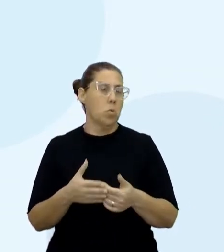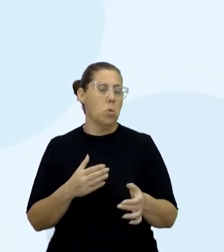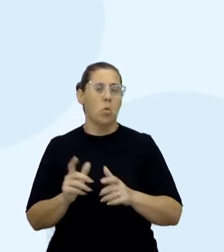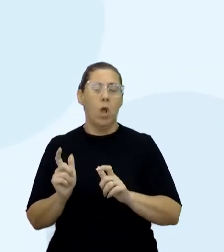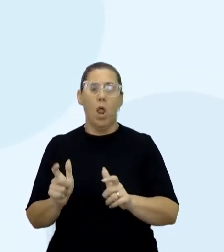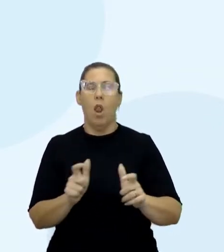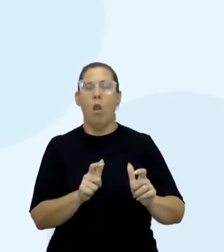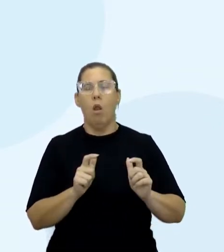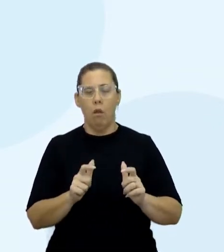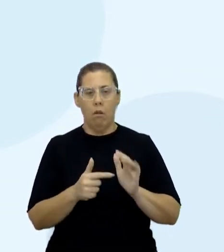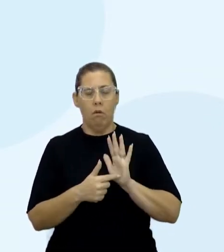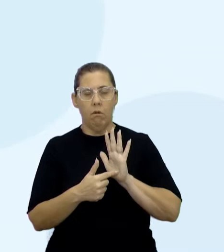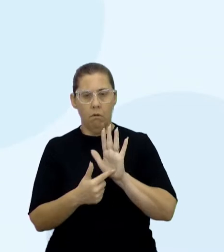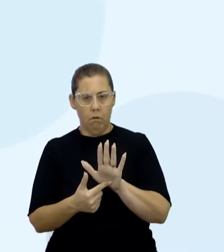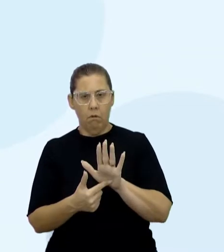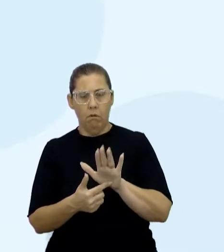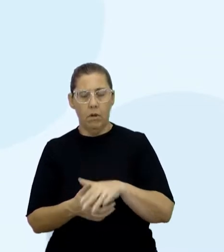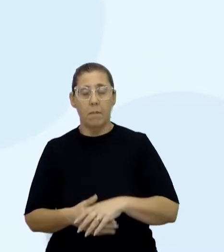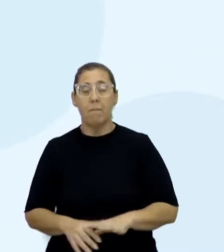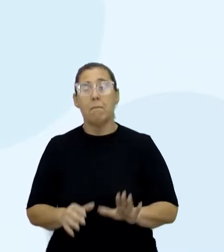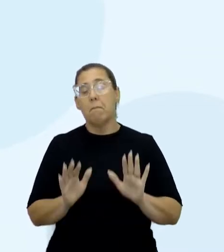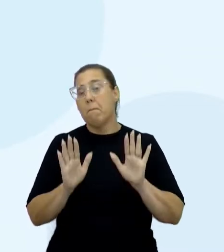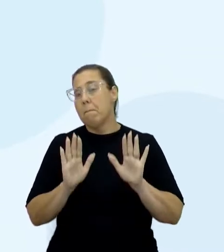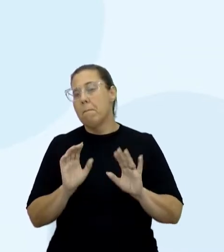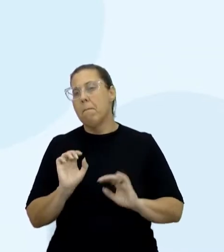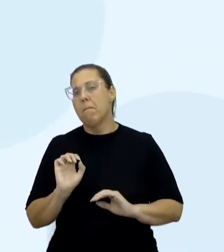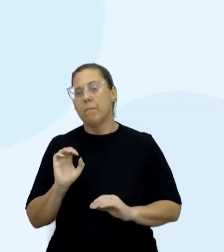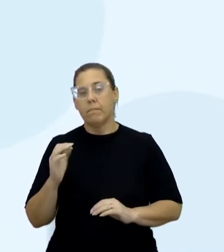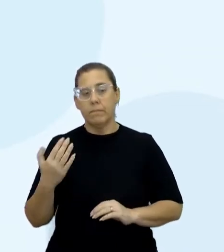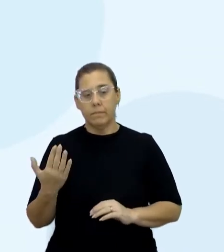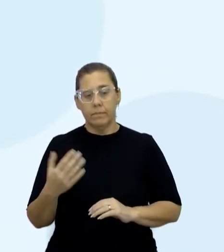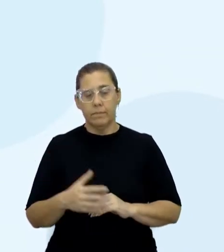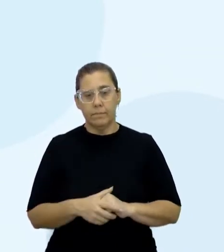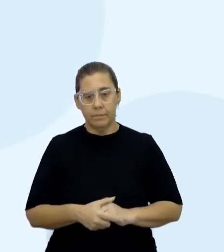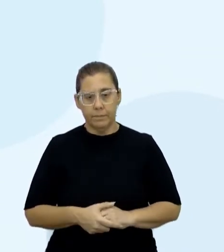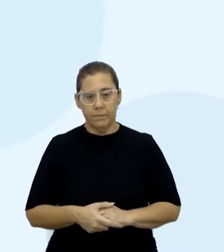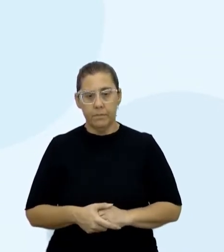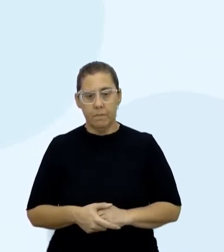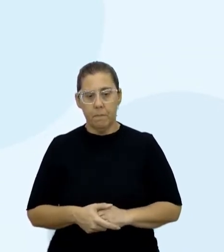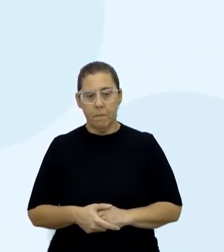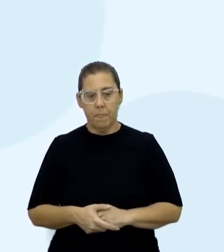que eu incidir lá. Mas o que acontece?